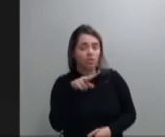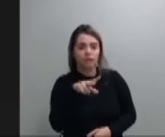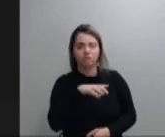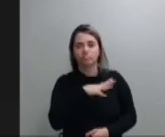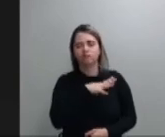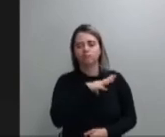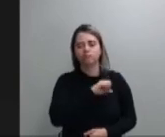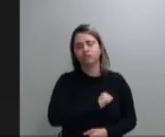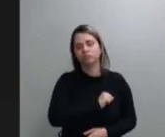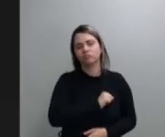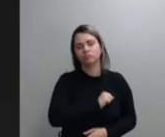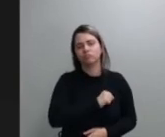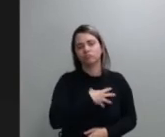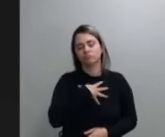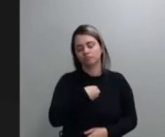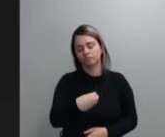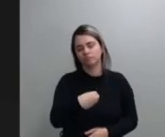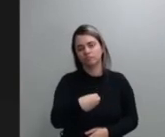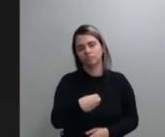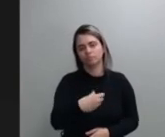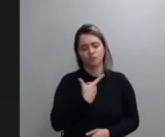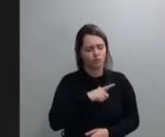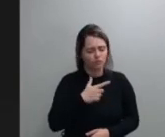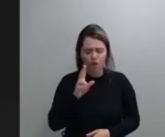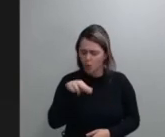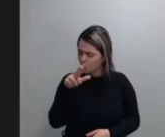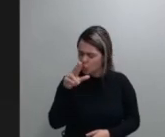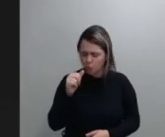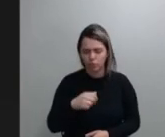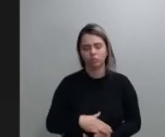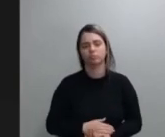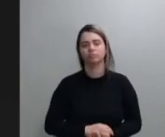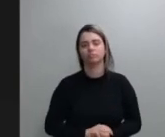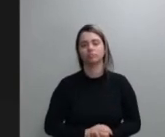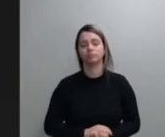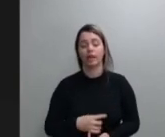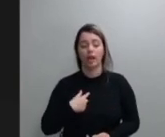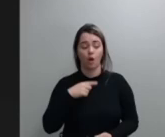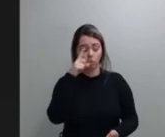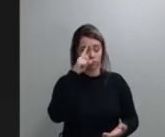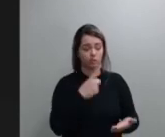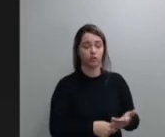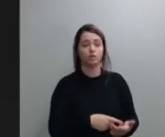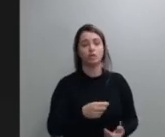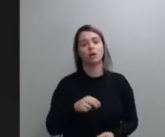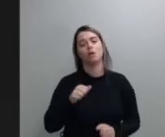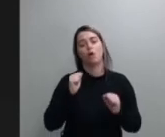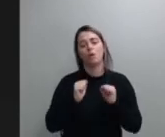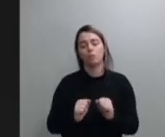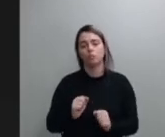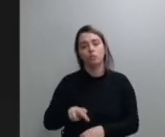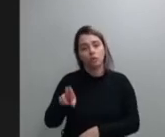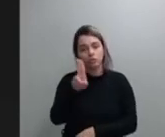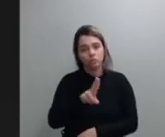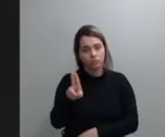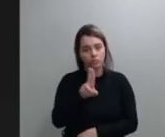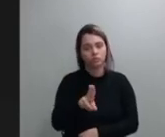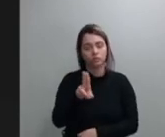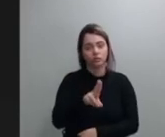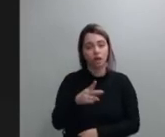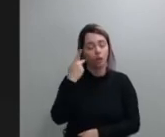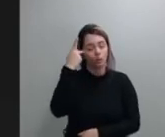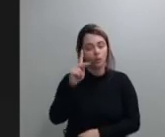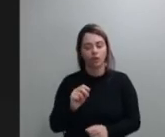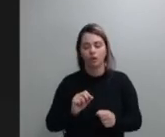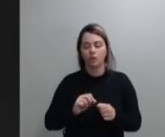eu não sei que adjetivo professor Francisco eu posso usar para o legislador que faz uma coisa dessas